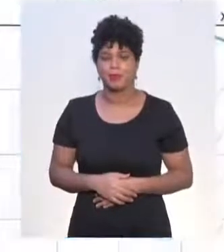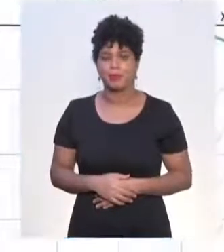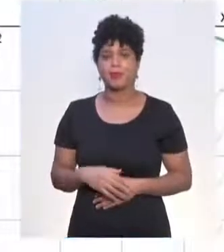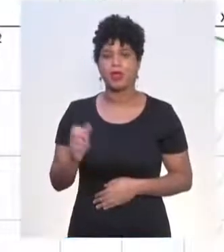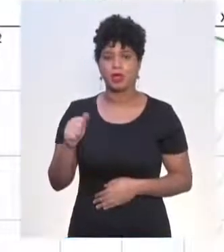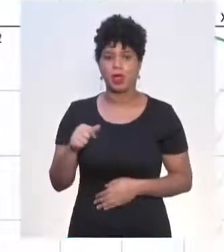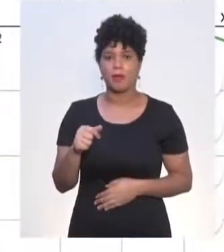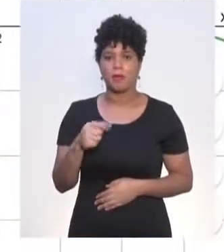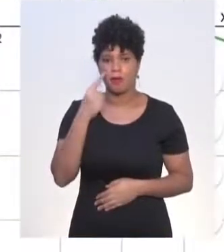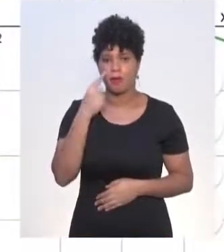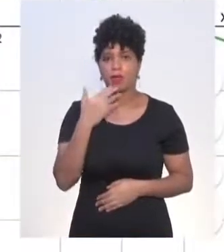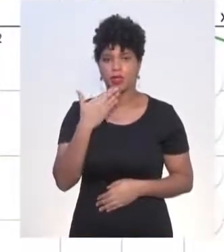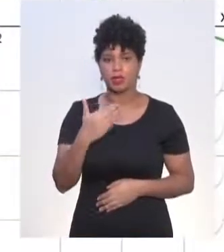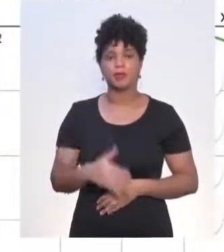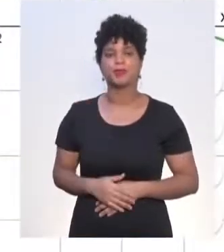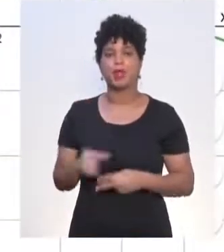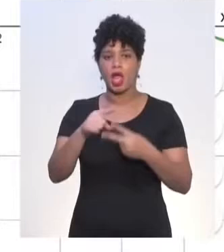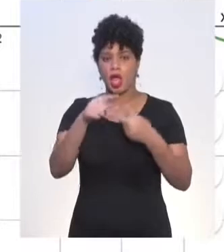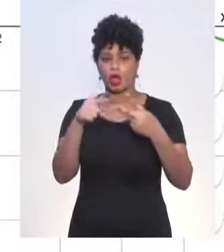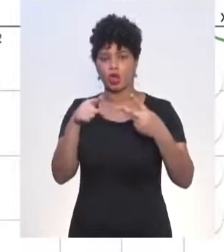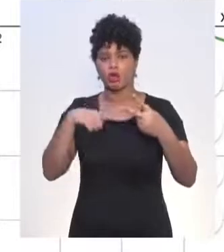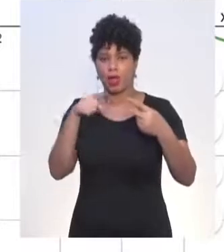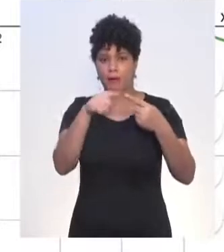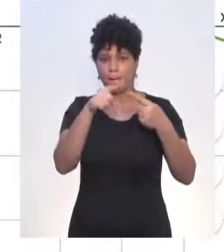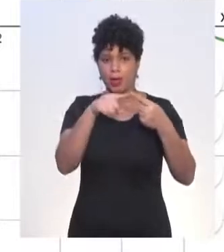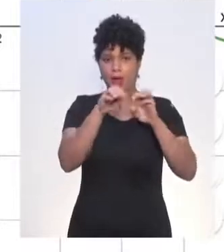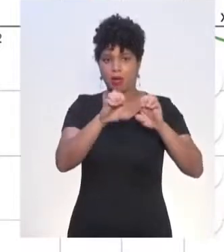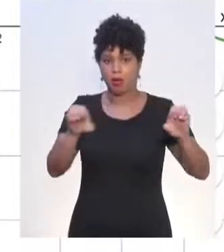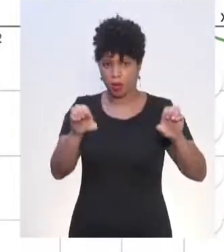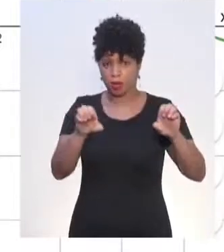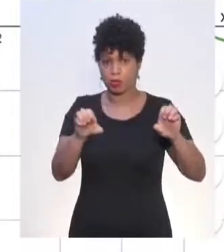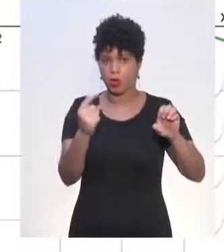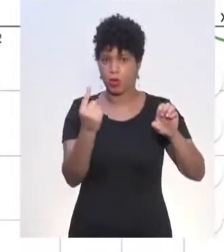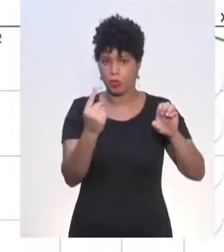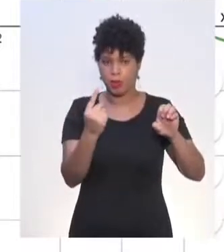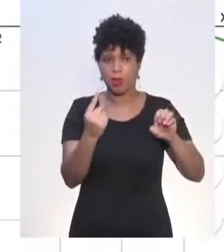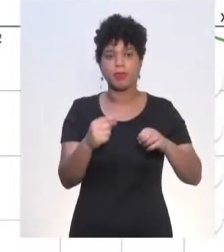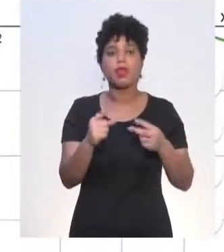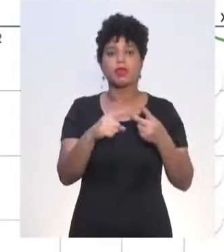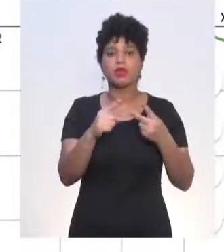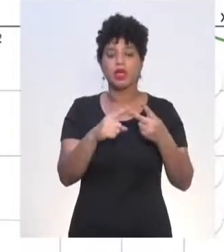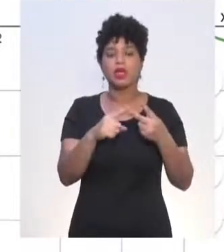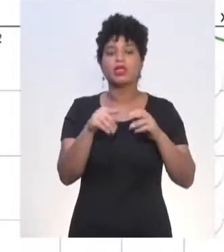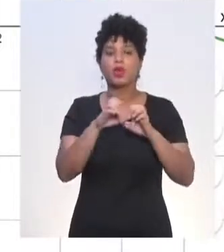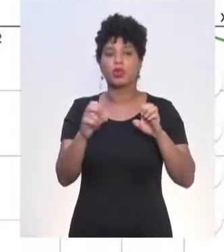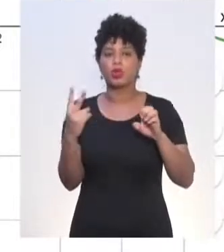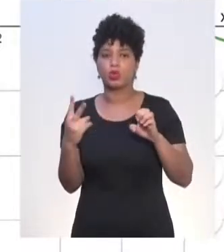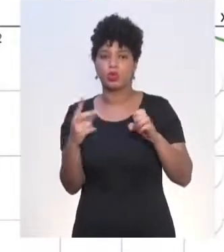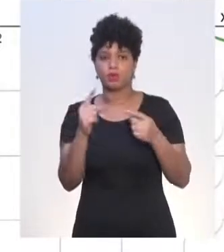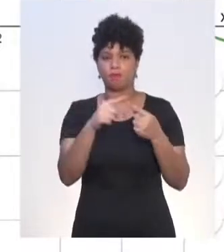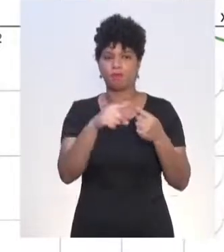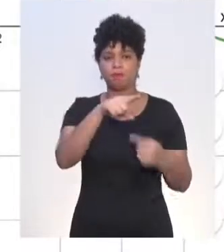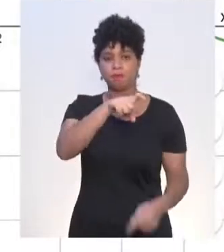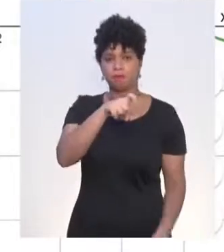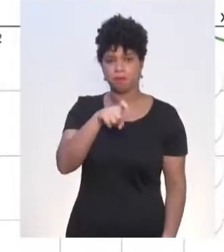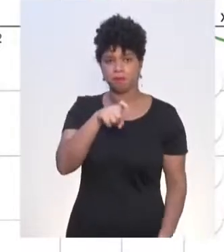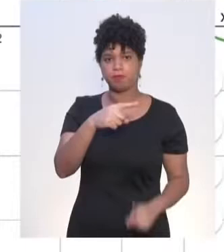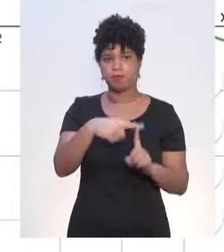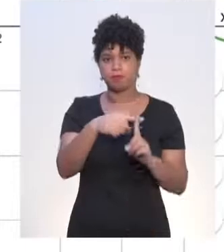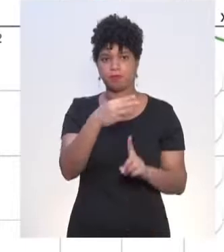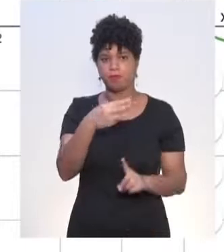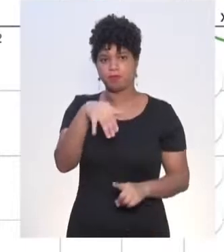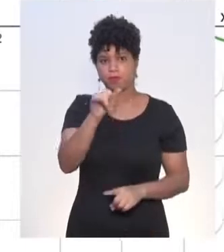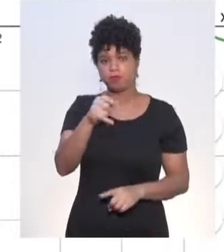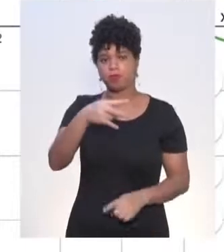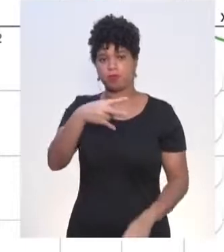que é o seguinte, ó, eu tenho as duas equações aqui. Ó, a primeira equação, x mais 3y igual a 5, essa em